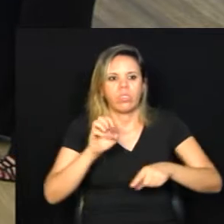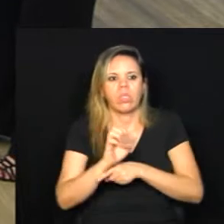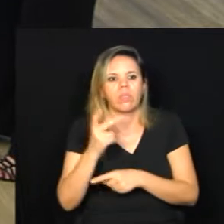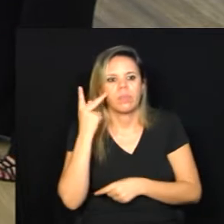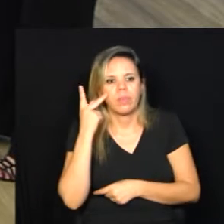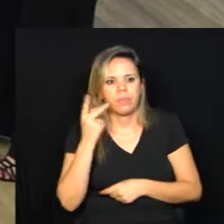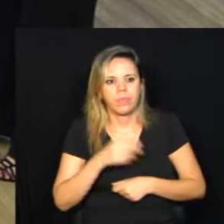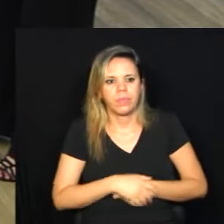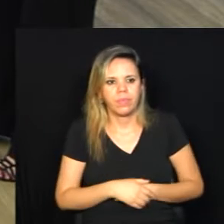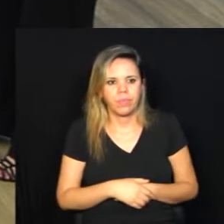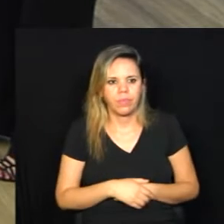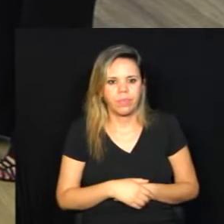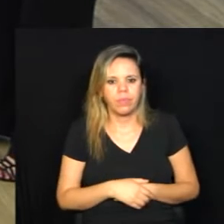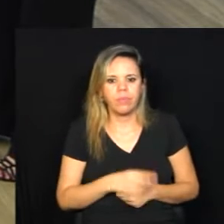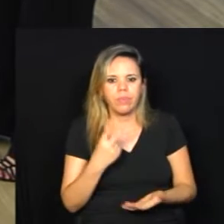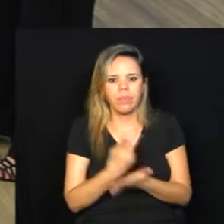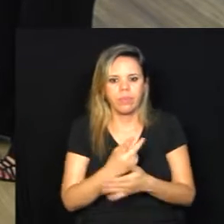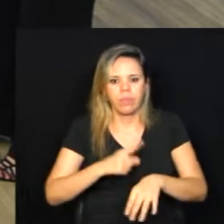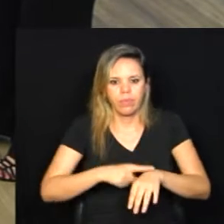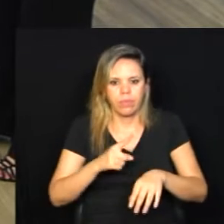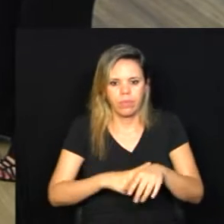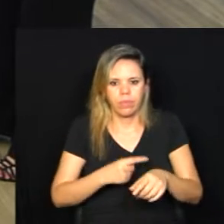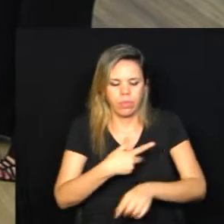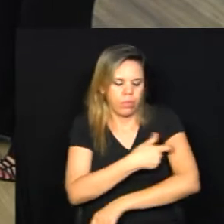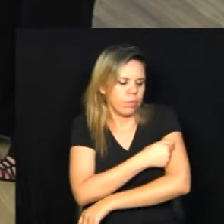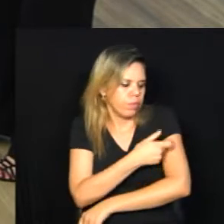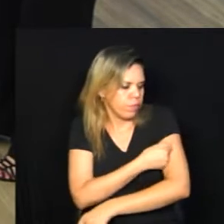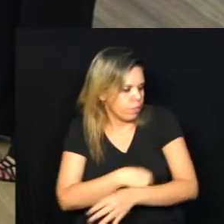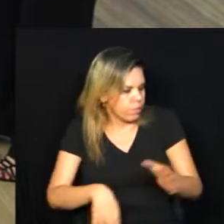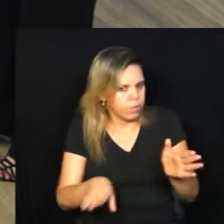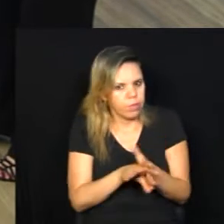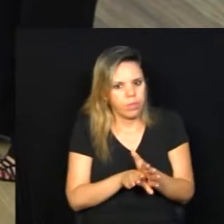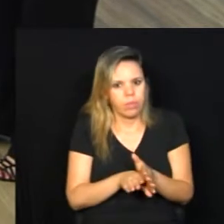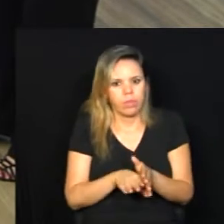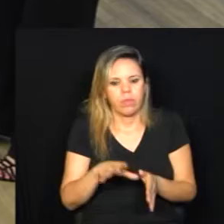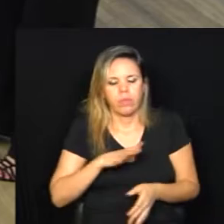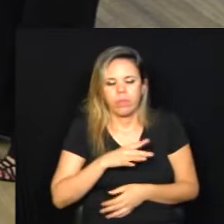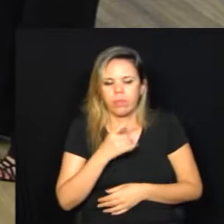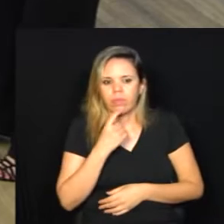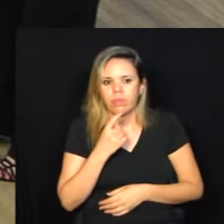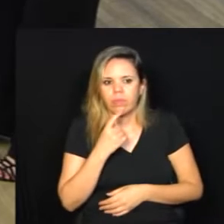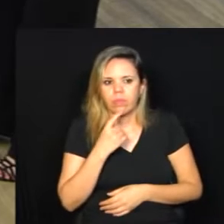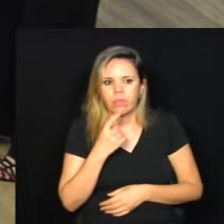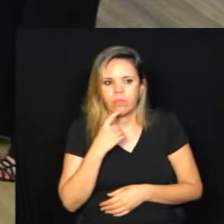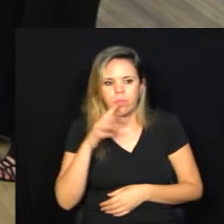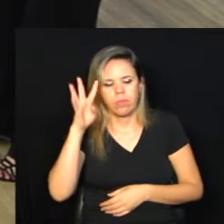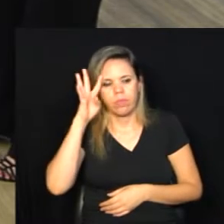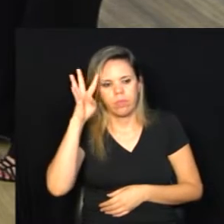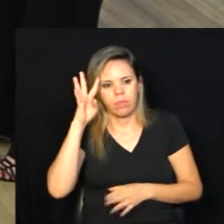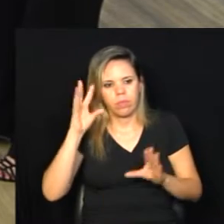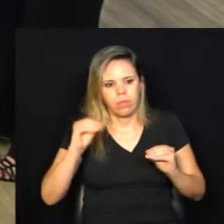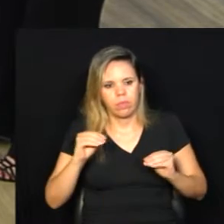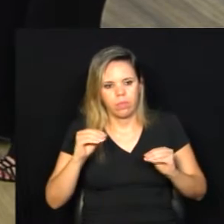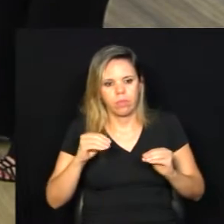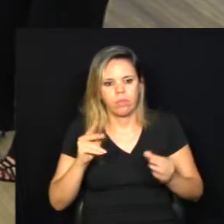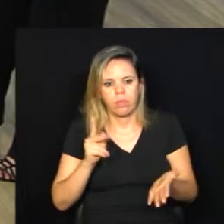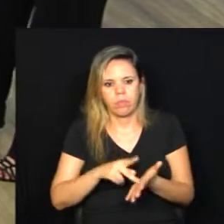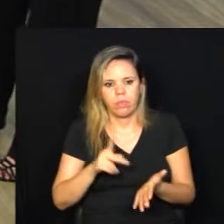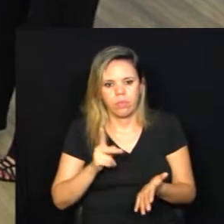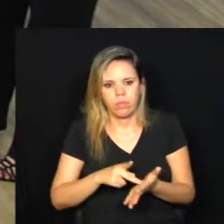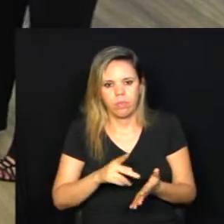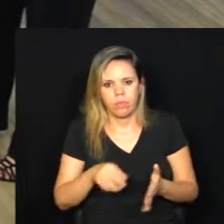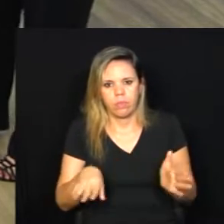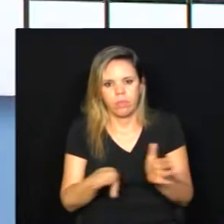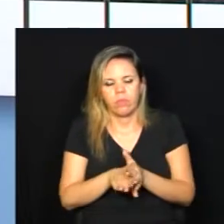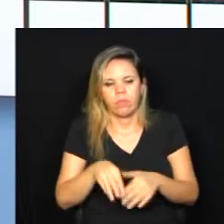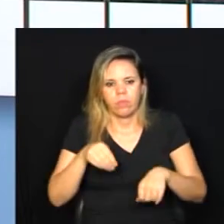São Paulo, ao mesmo tempo algumas doses chegaram aqui na cidade de Campinas na quarta-feira à noite. É verdade, chegou e